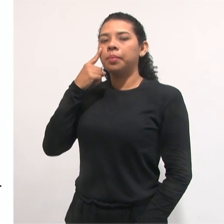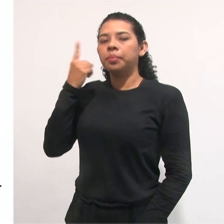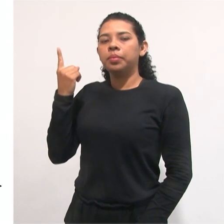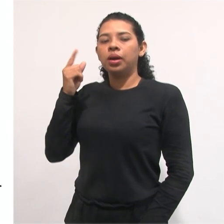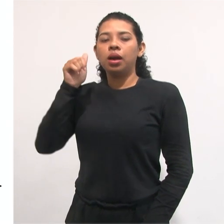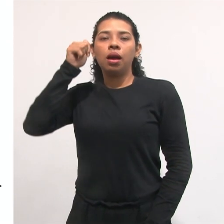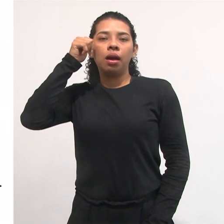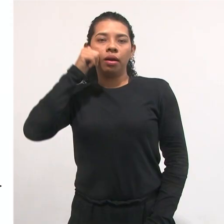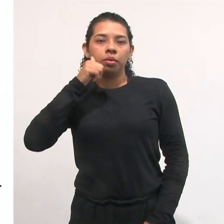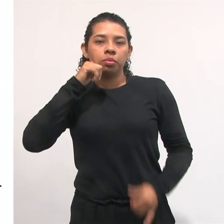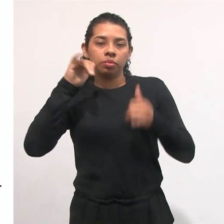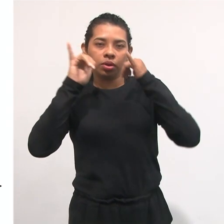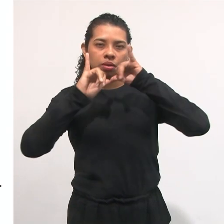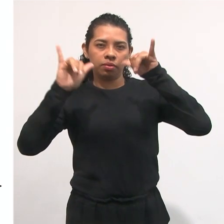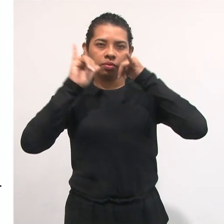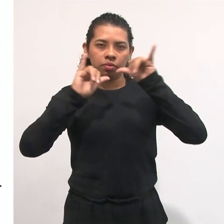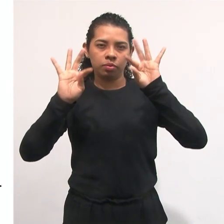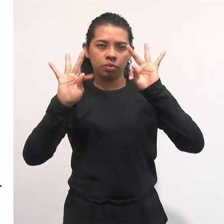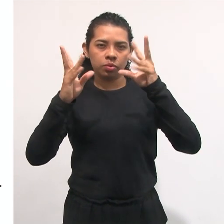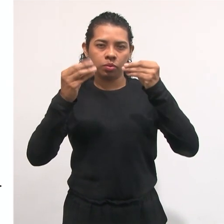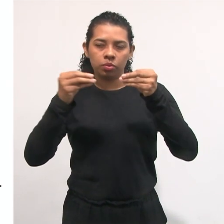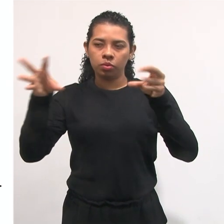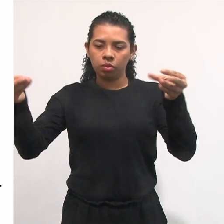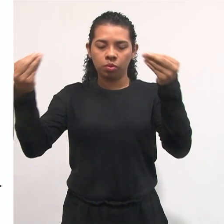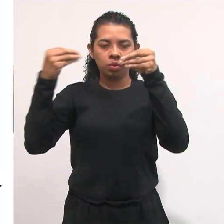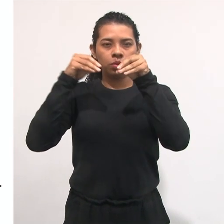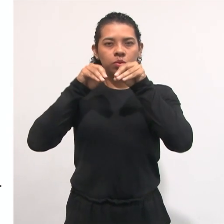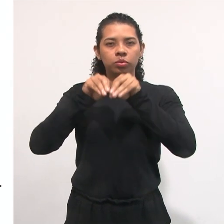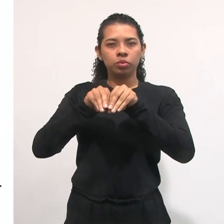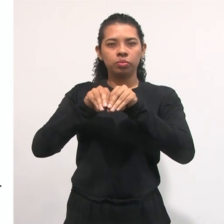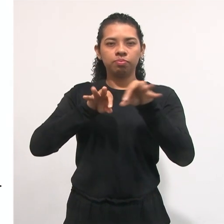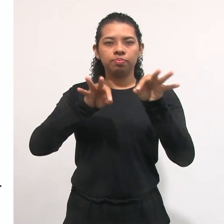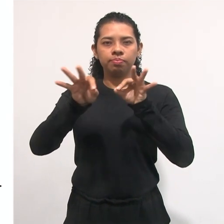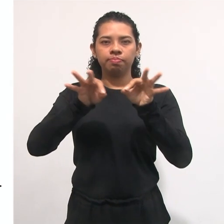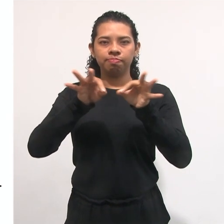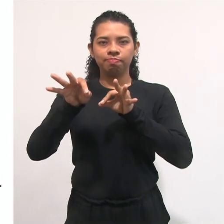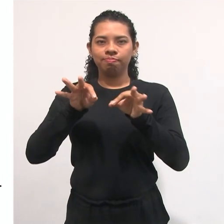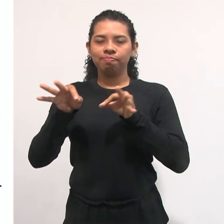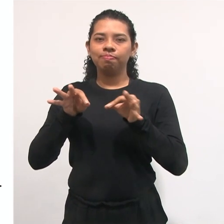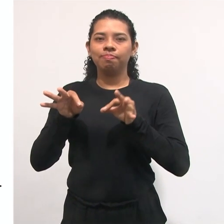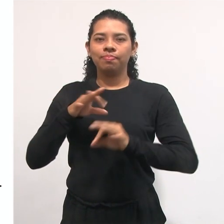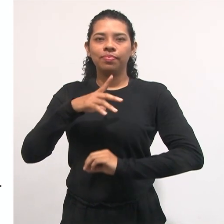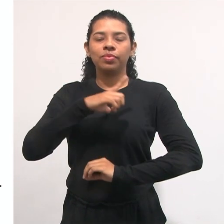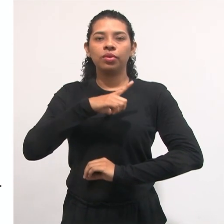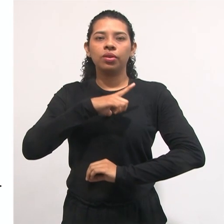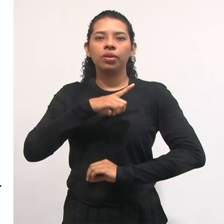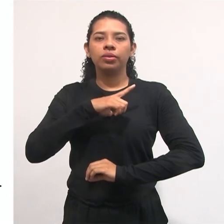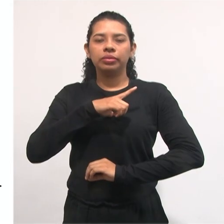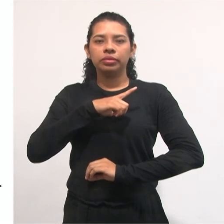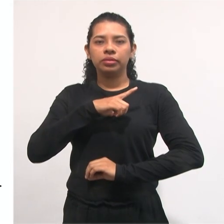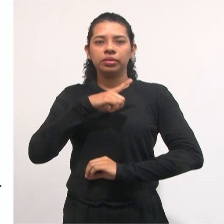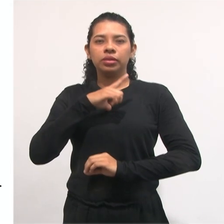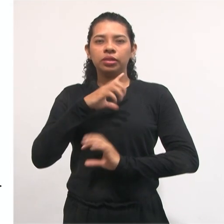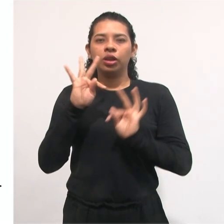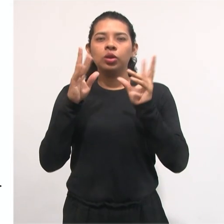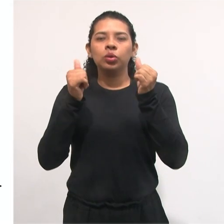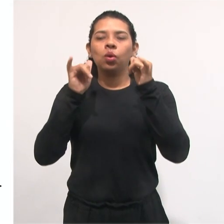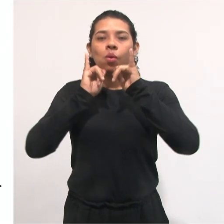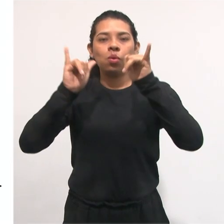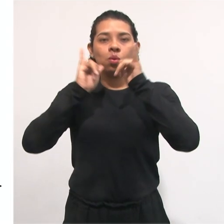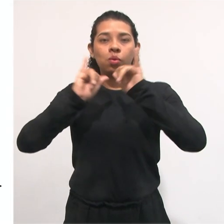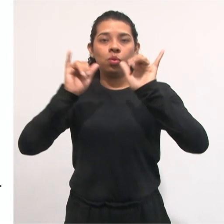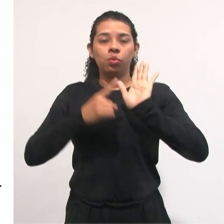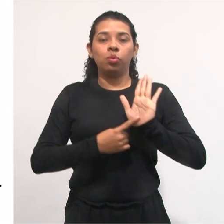e aí utiliza as informações e organiza isso dentro de um gráfico. E aqui você tem várias informações numa mesma